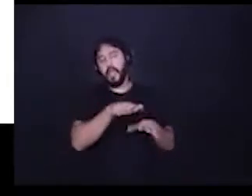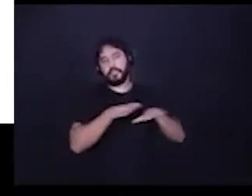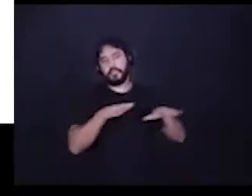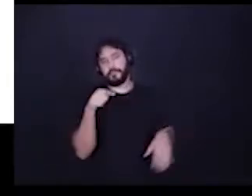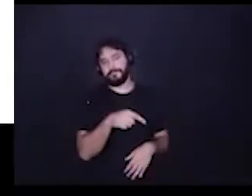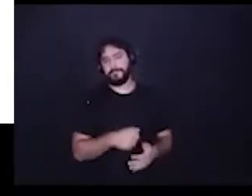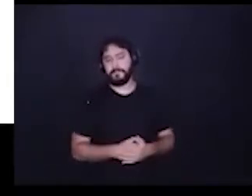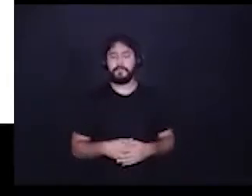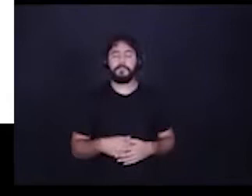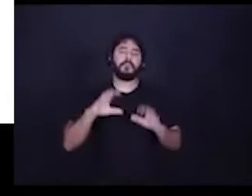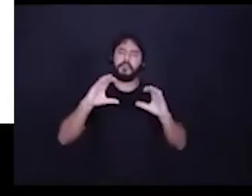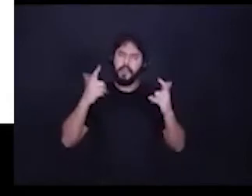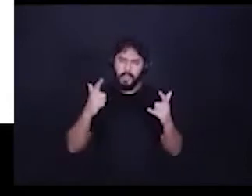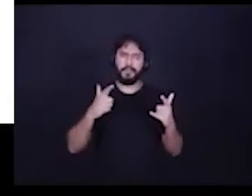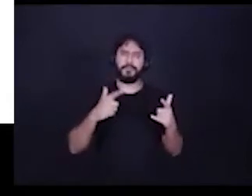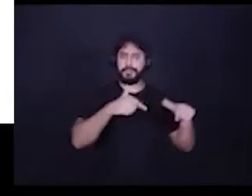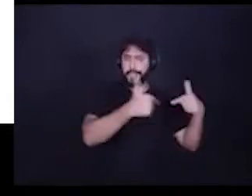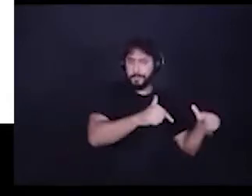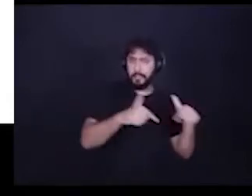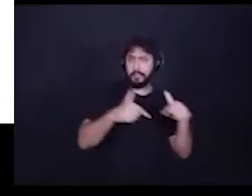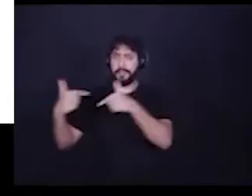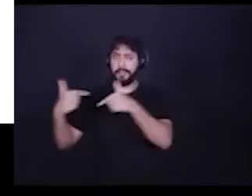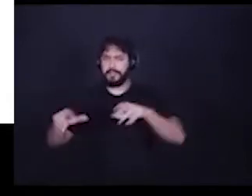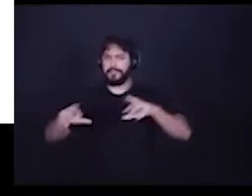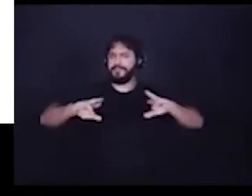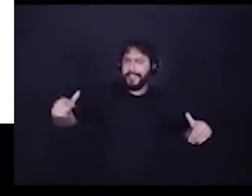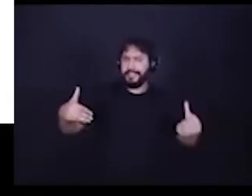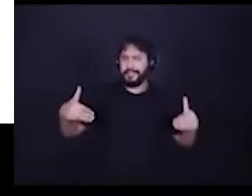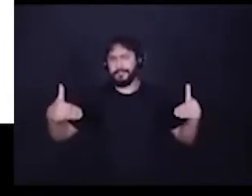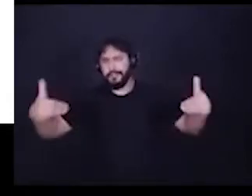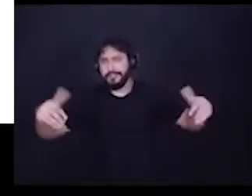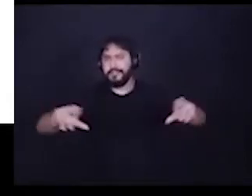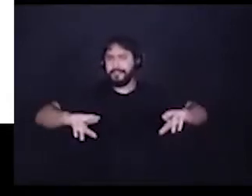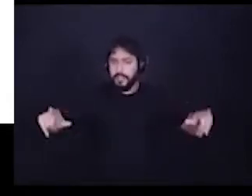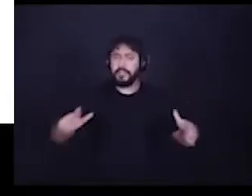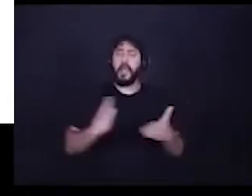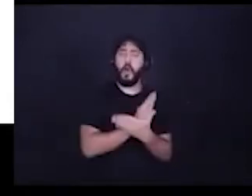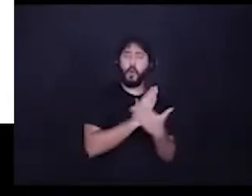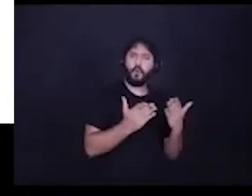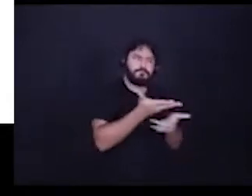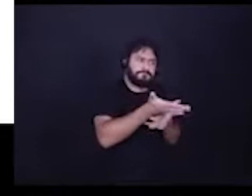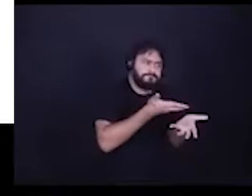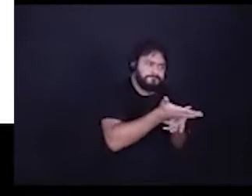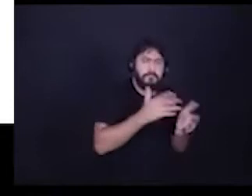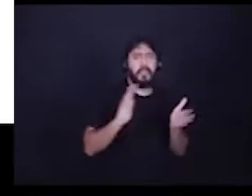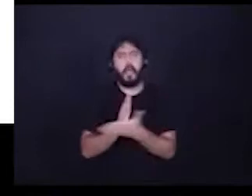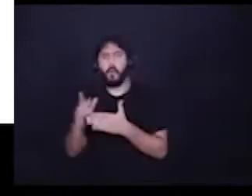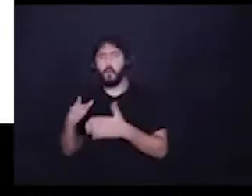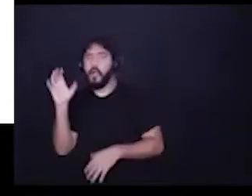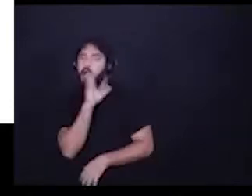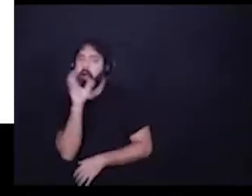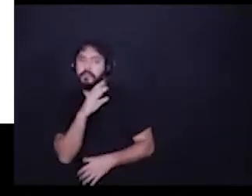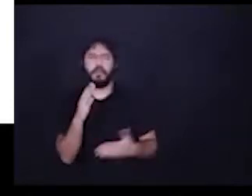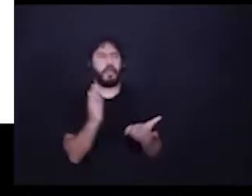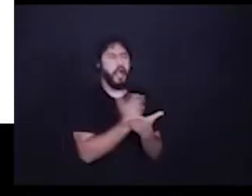cada processo seja muito diferente, com mais ou menos diálogo, mais ou menos colaboração, mais ou menos participação, mais rápido, mais devagar, com mais